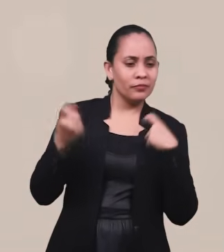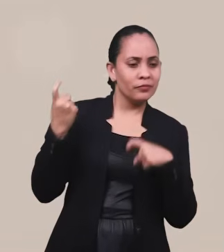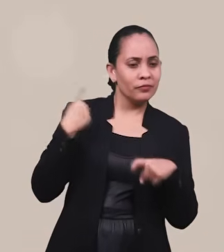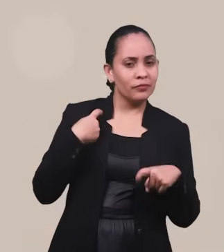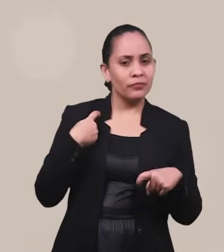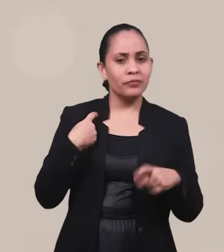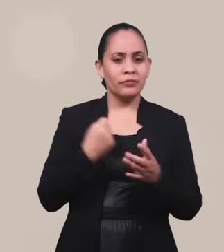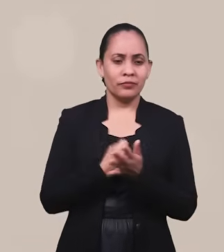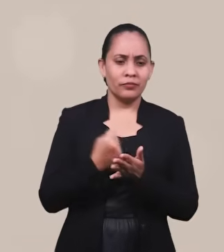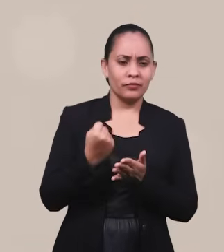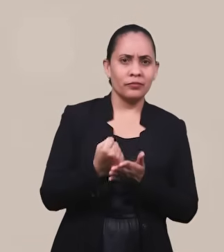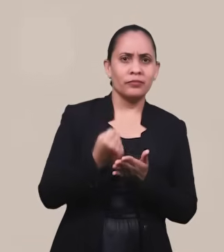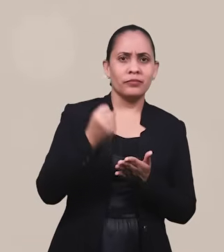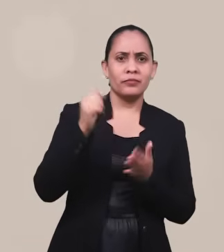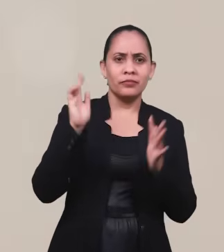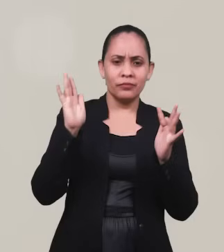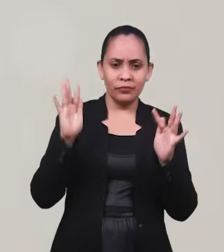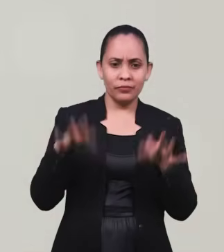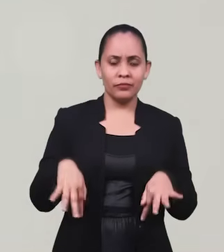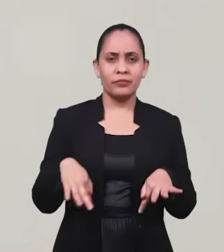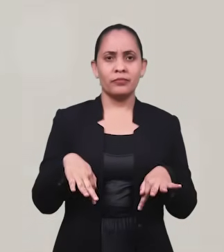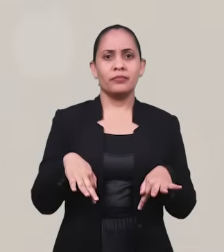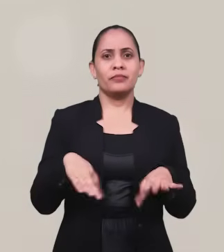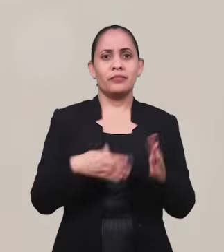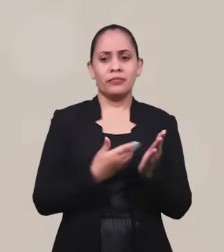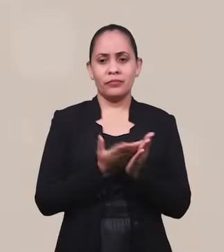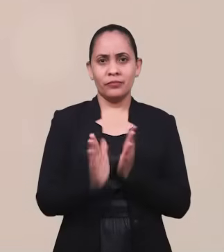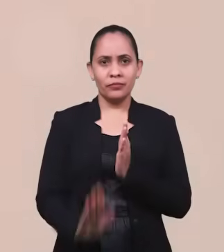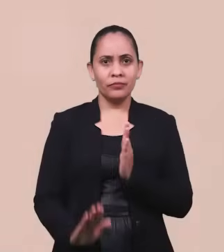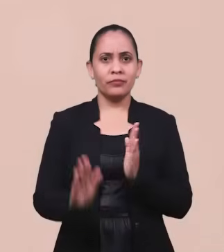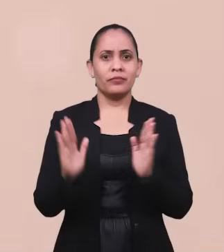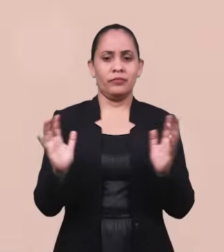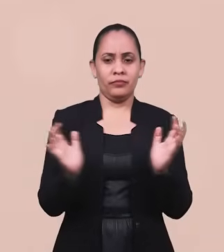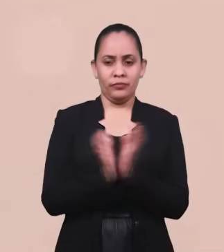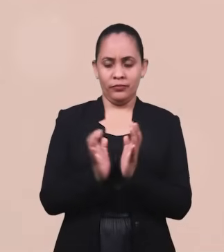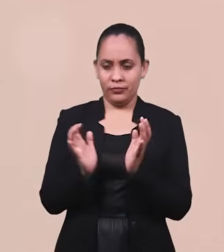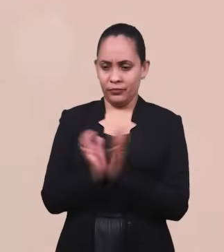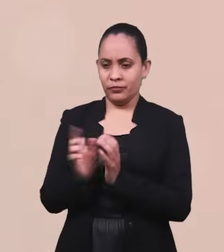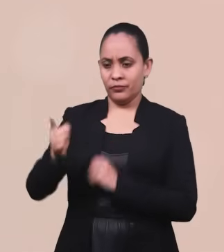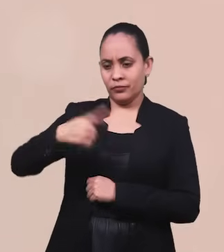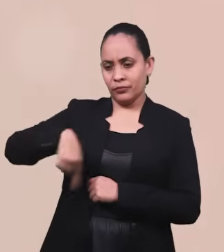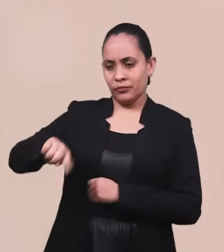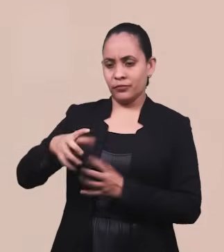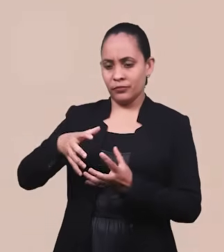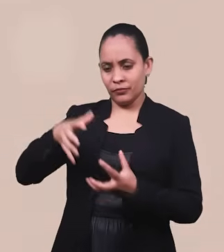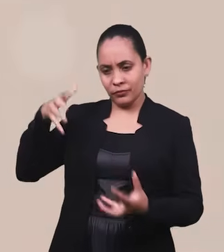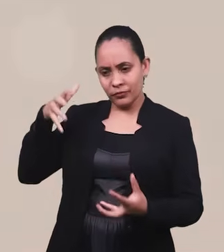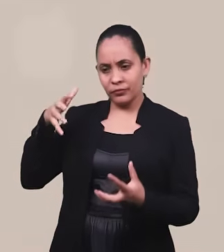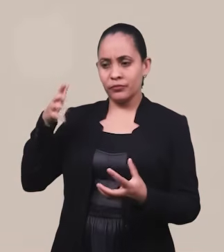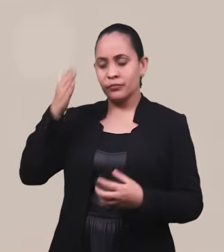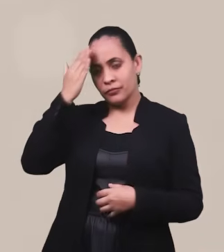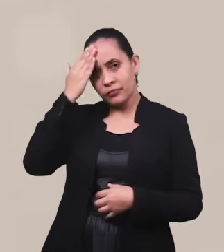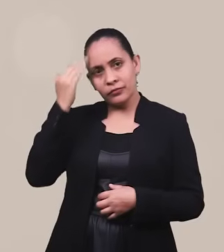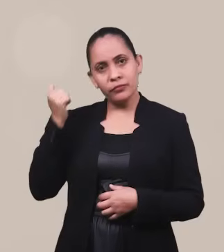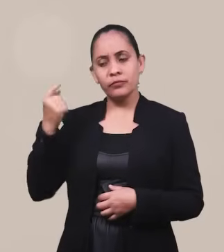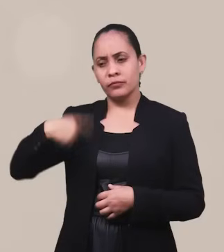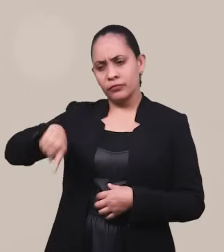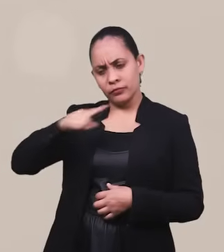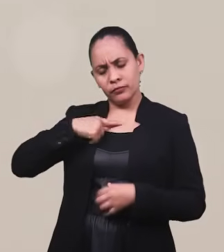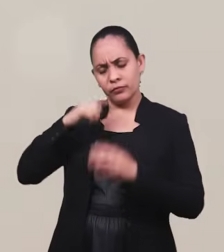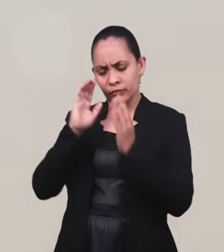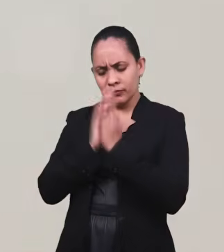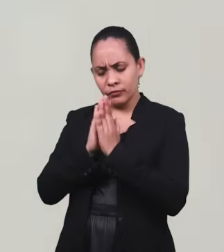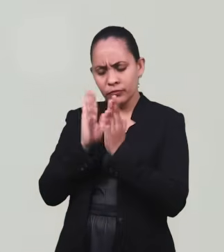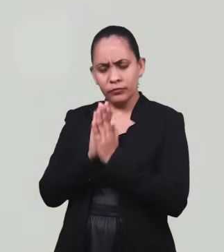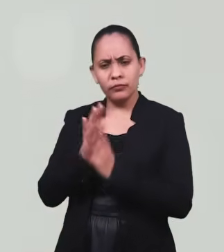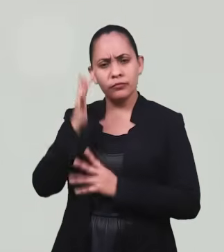dele ia se encerrar no dia seguinte. Essa classe, esse grupo de irmãos idosos ficaram sabendo e falaram assim, vamos orar.